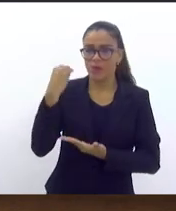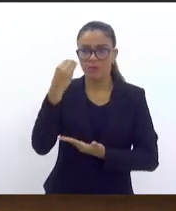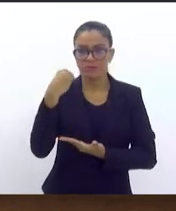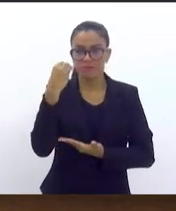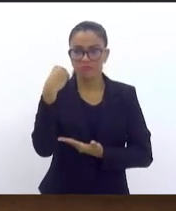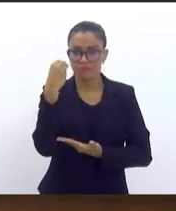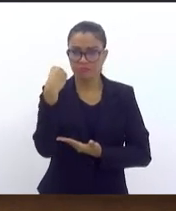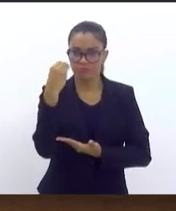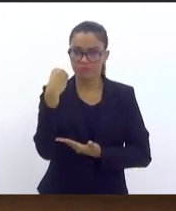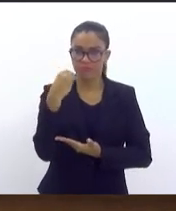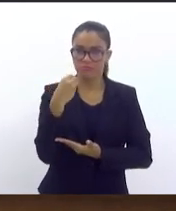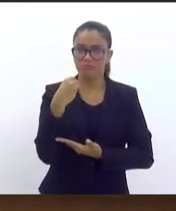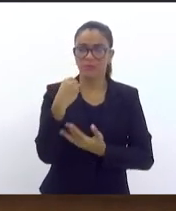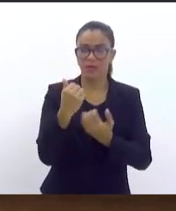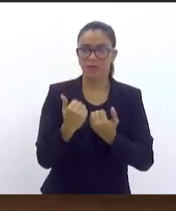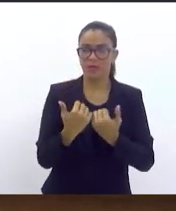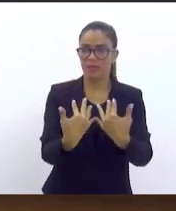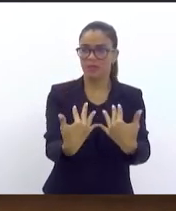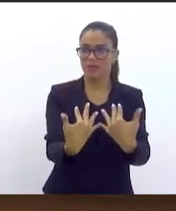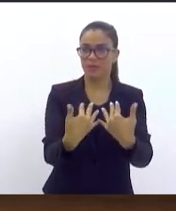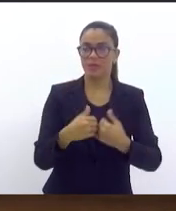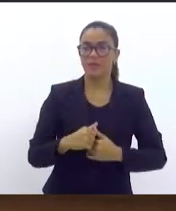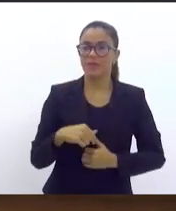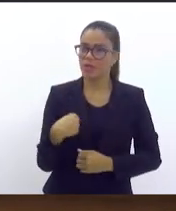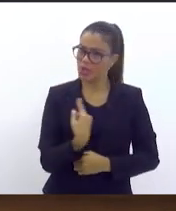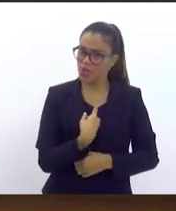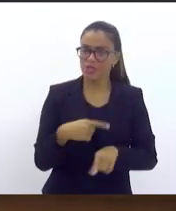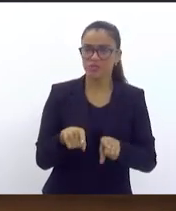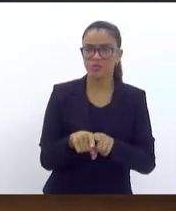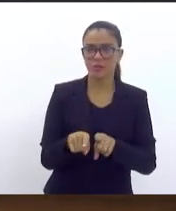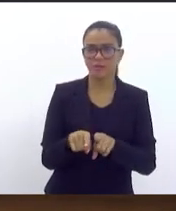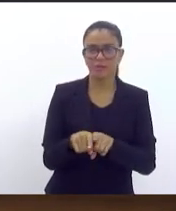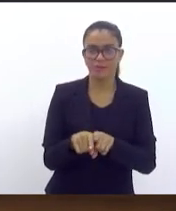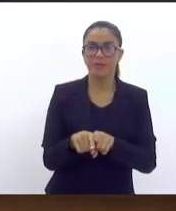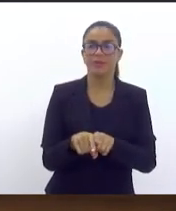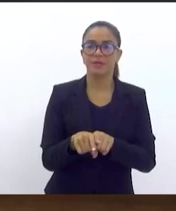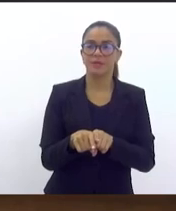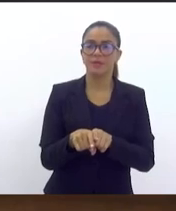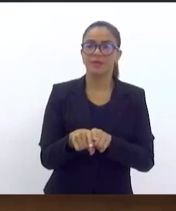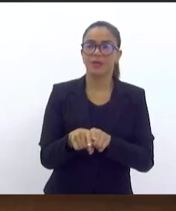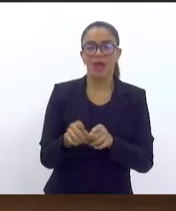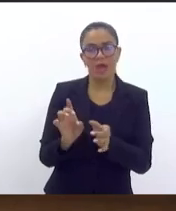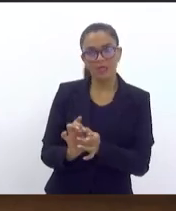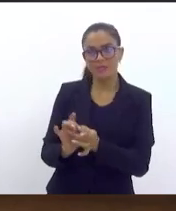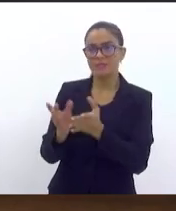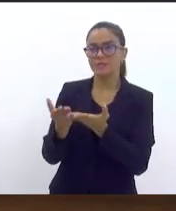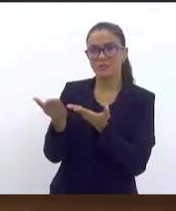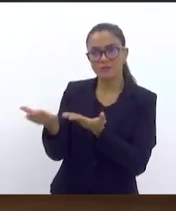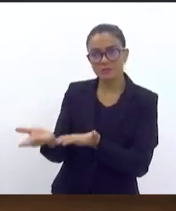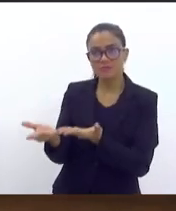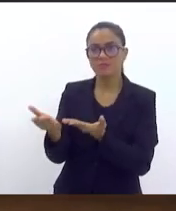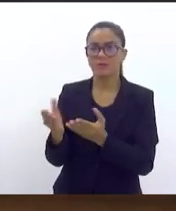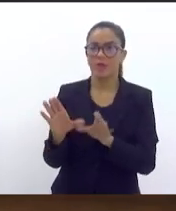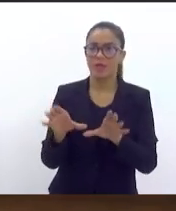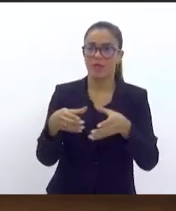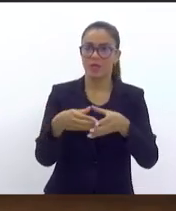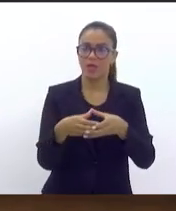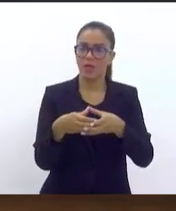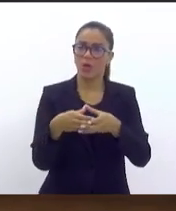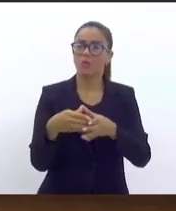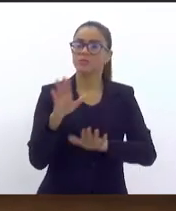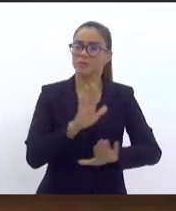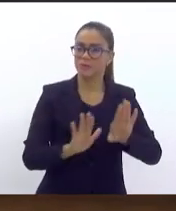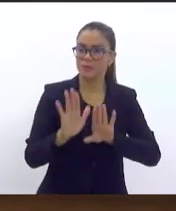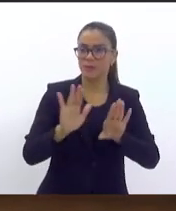a essa audiência pública e nós colocamos Doutor Marcelo à disposição a esta comissão de prevenção